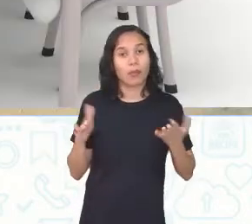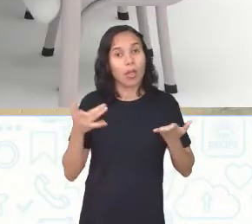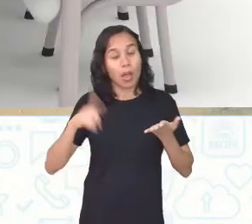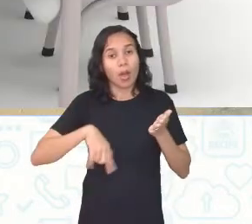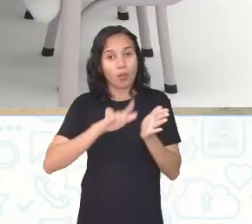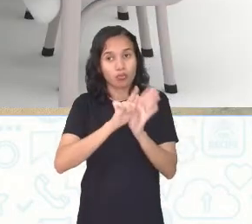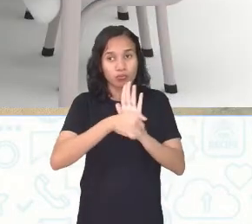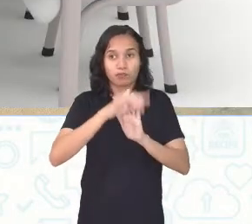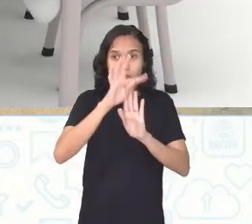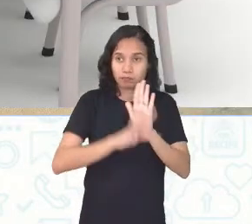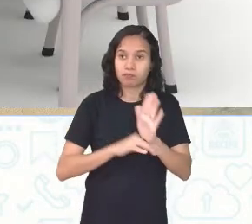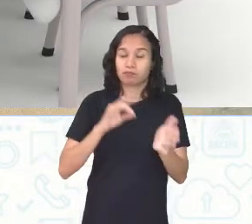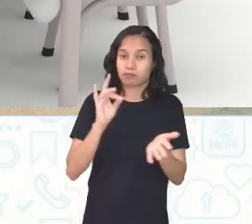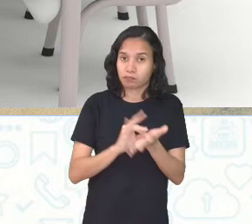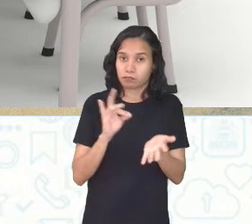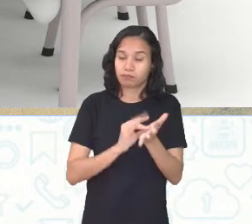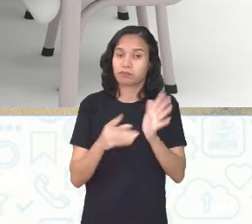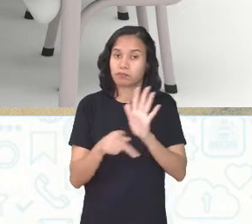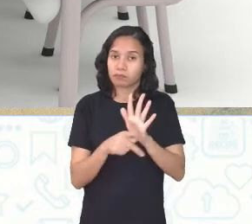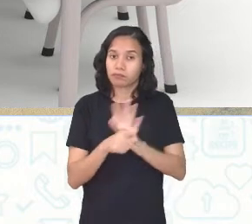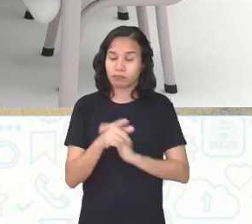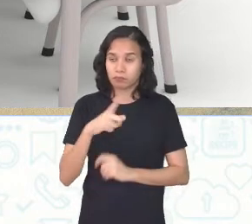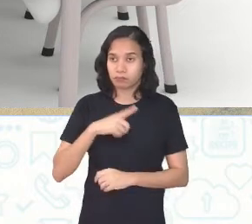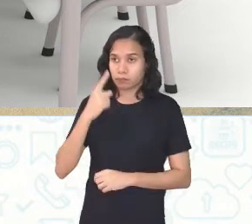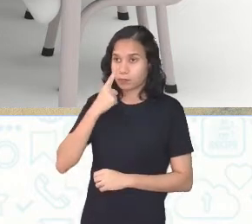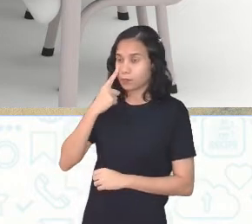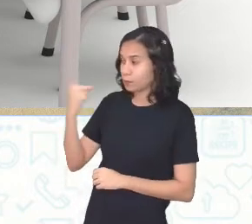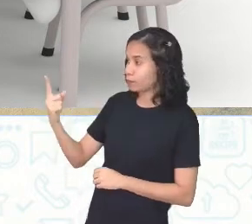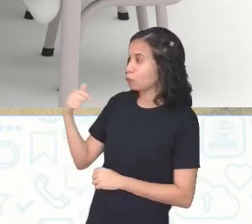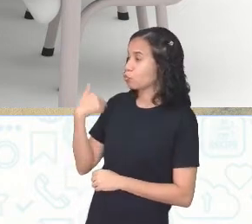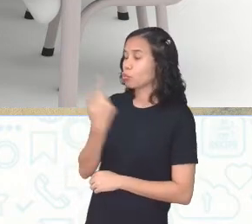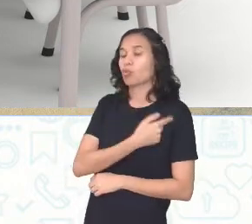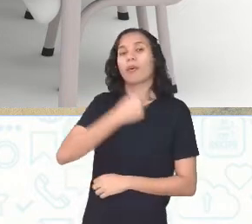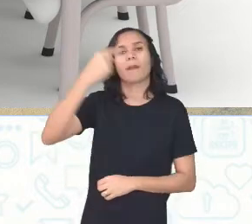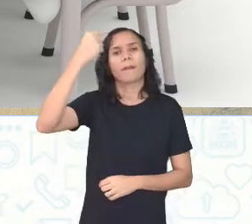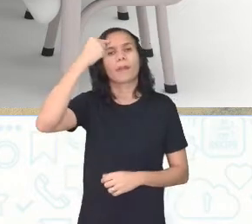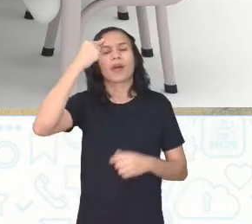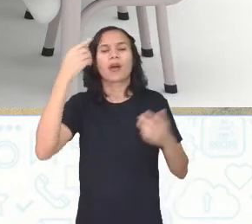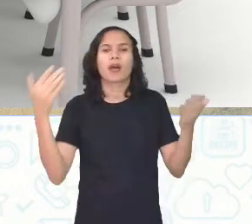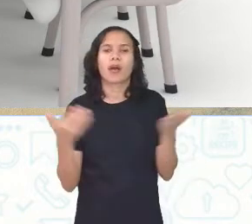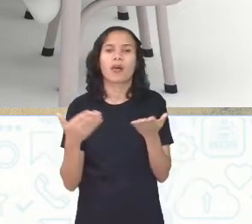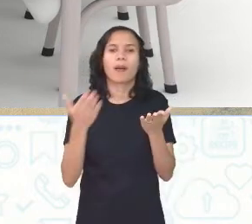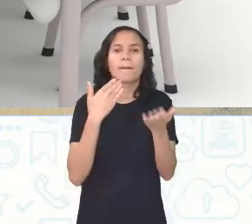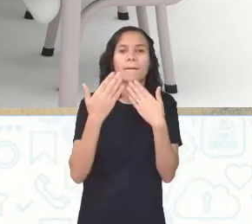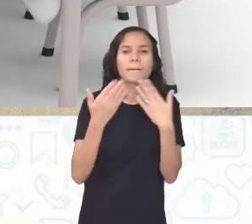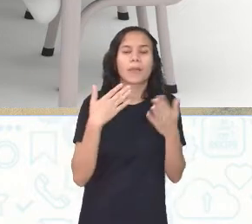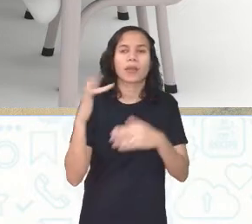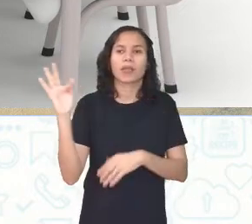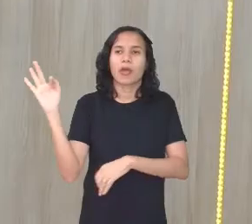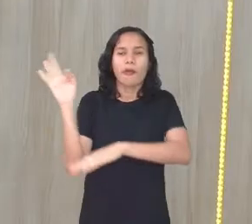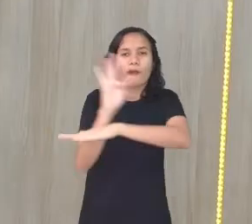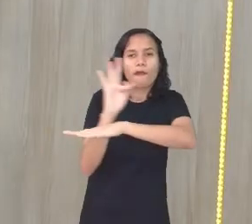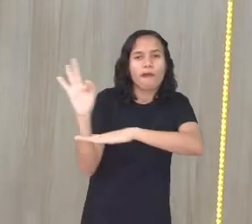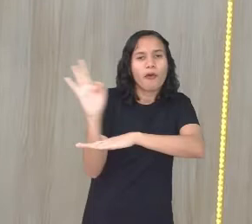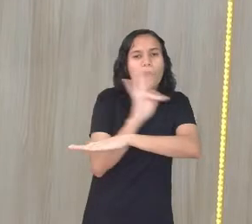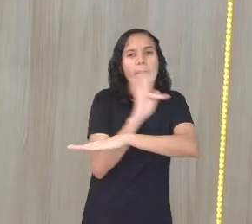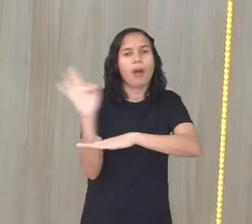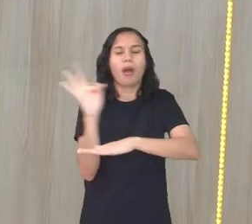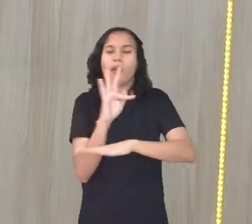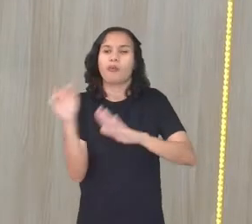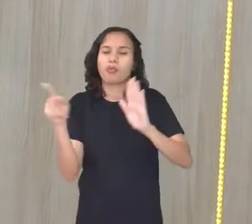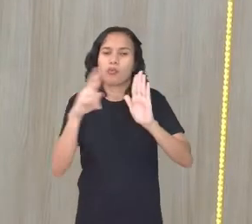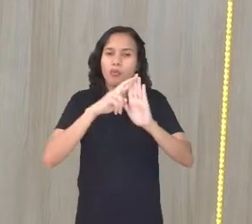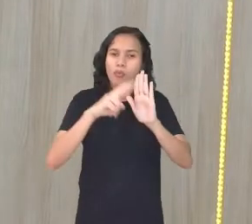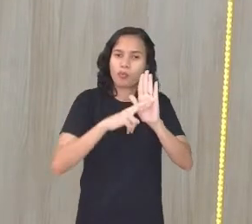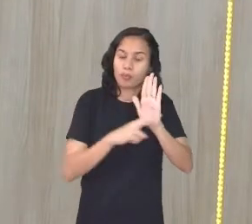textual essencialmente argumentativo. A gente pensando agora num debate formal, num debate